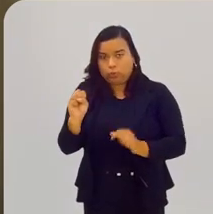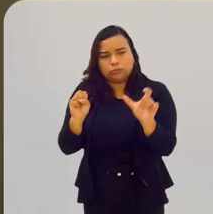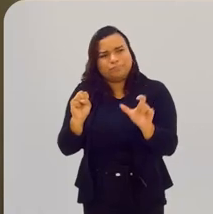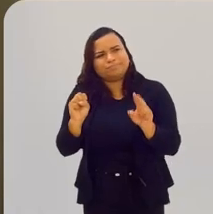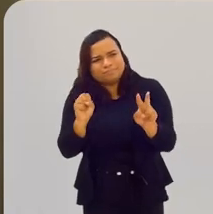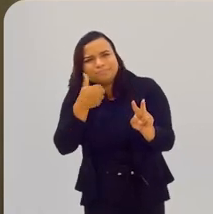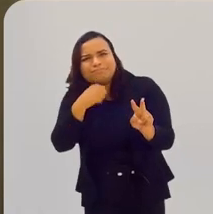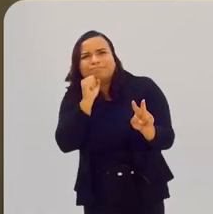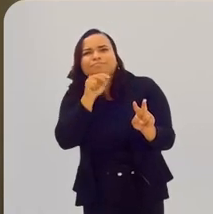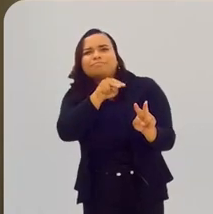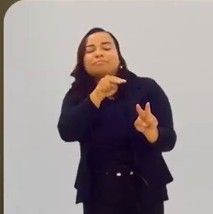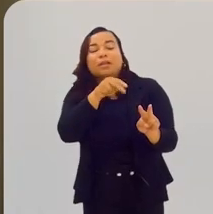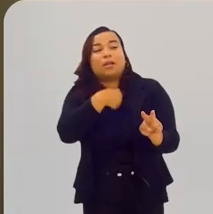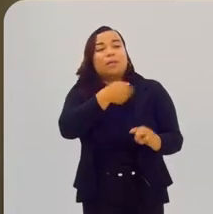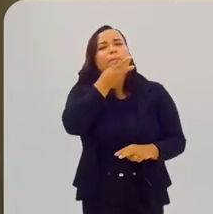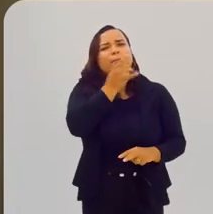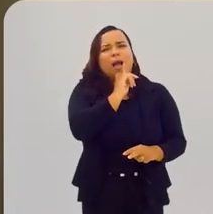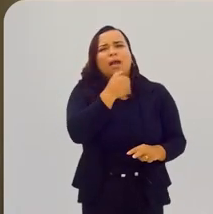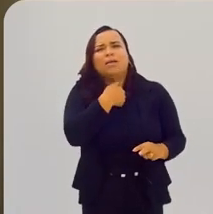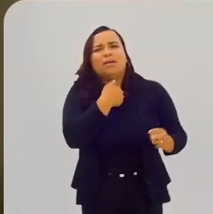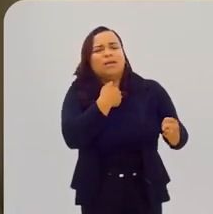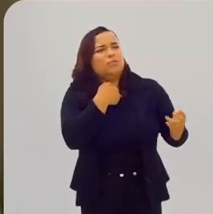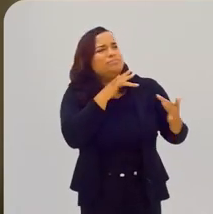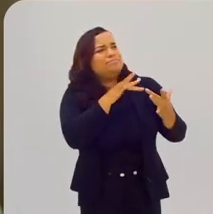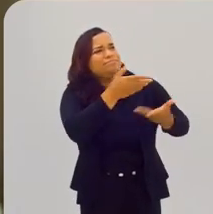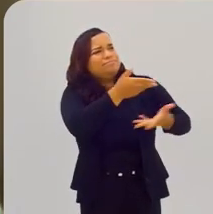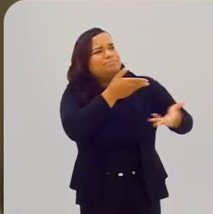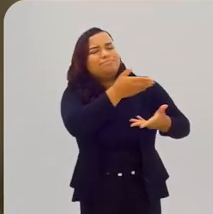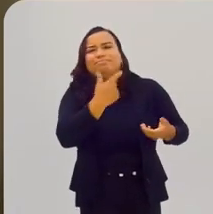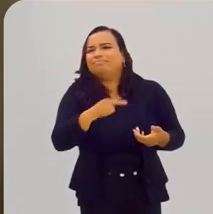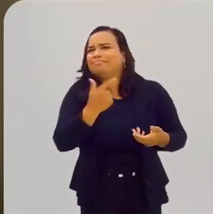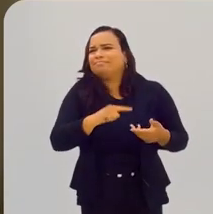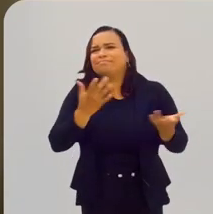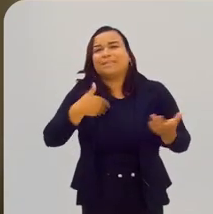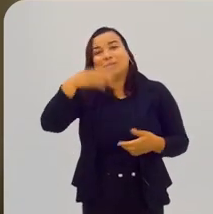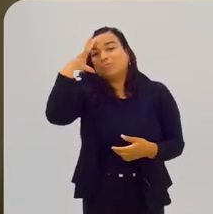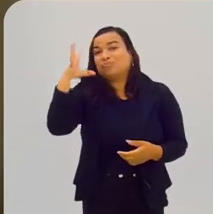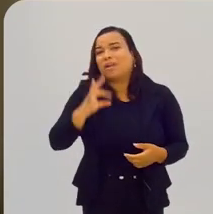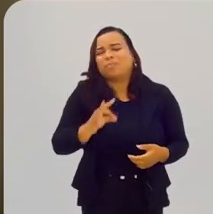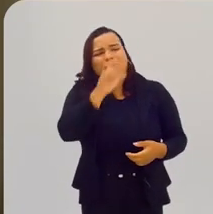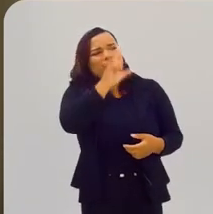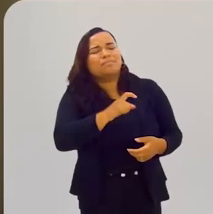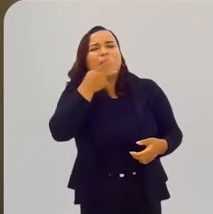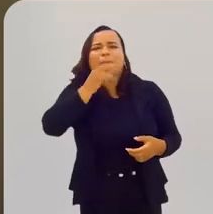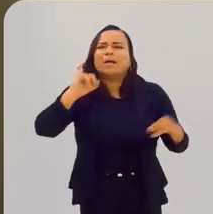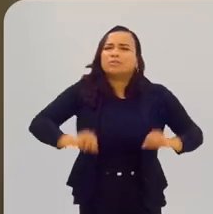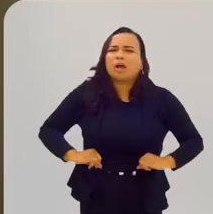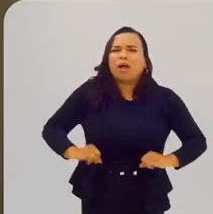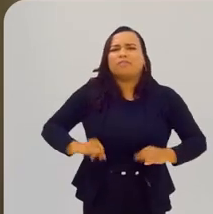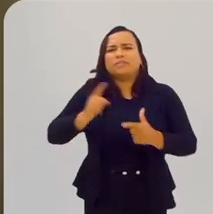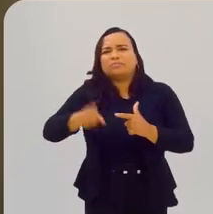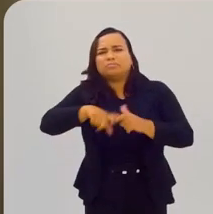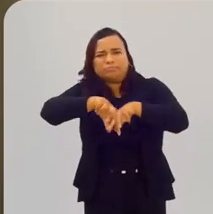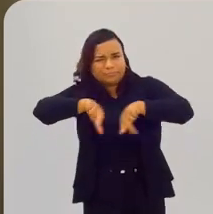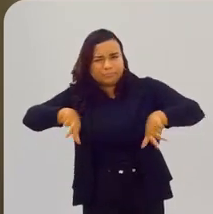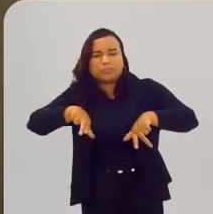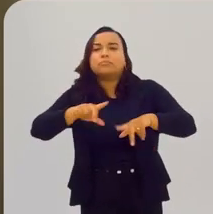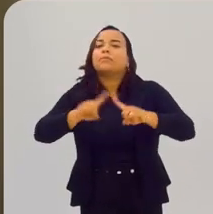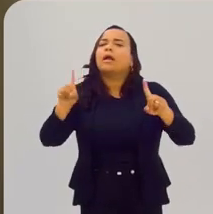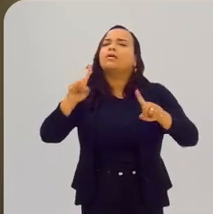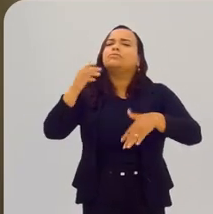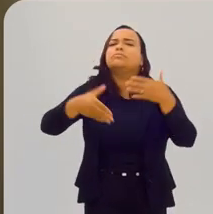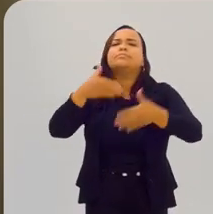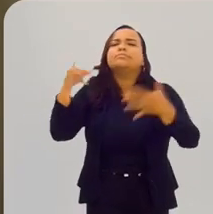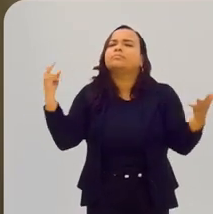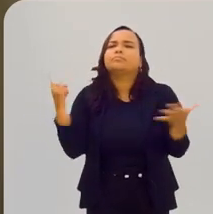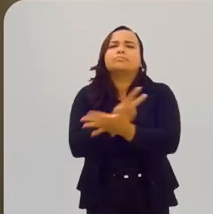houve muita dificuldade entre a gente mas eu também não entendi o que se passava comigo imagina ele mas foi